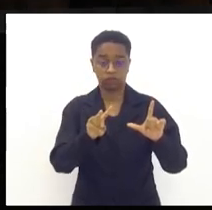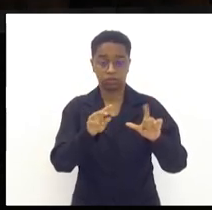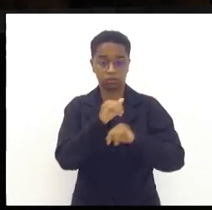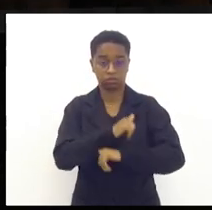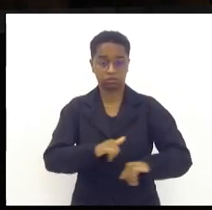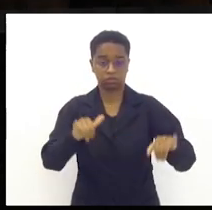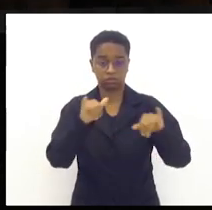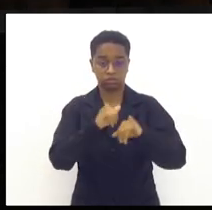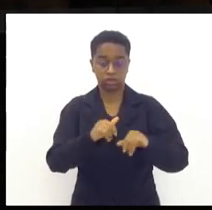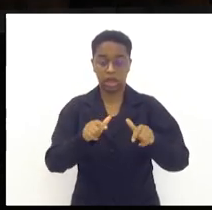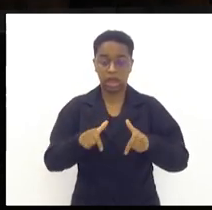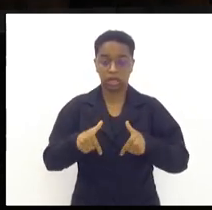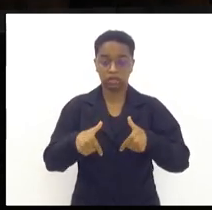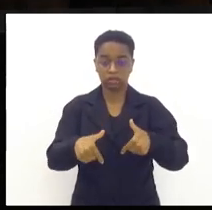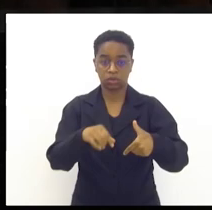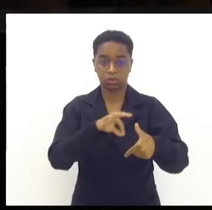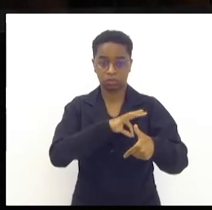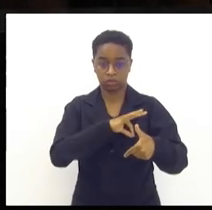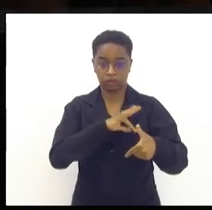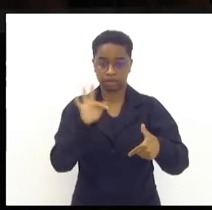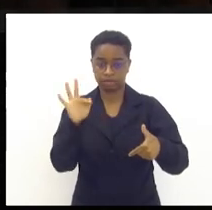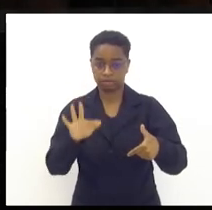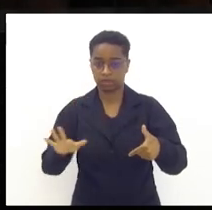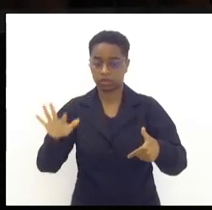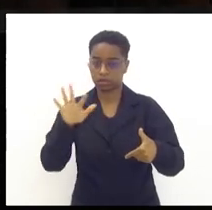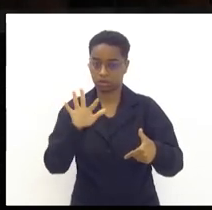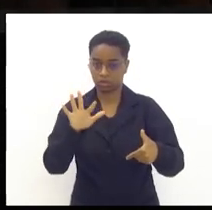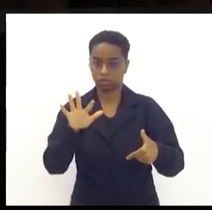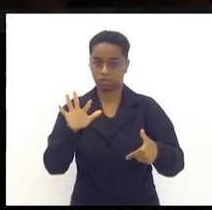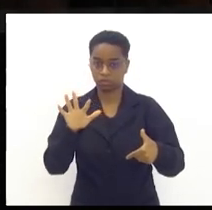da operação da Polícia Federal